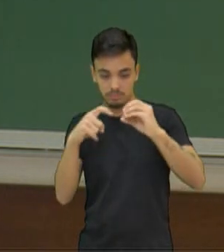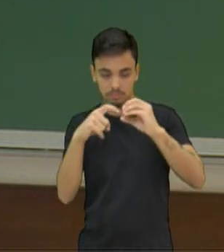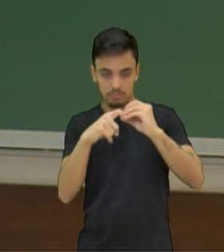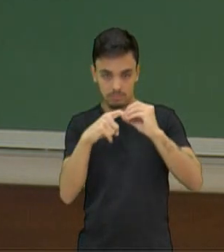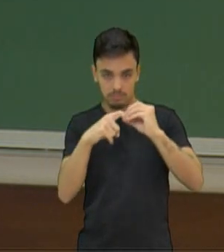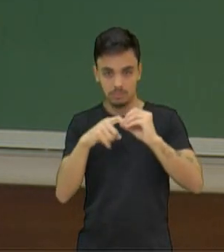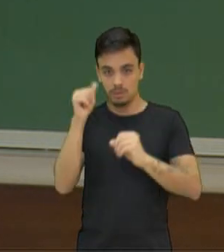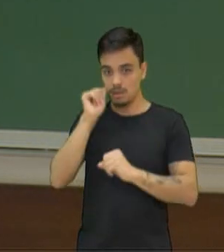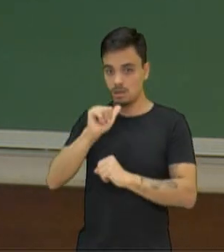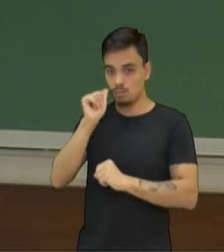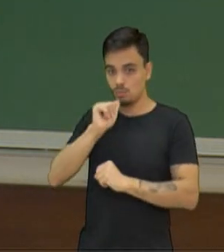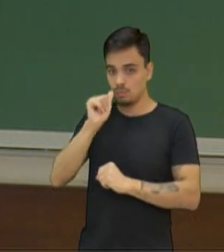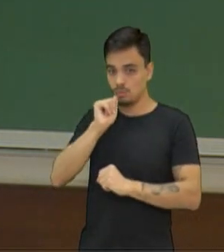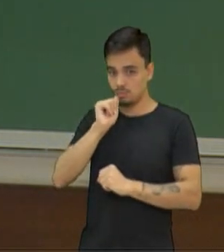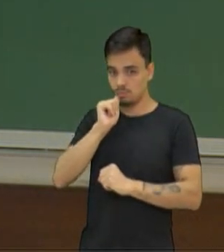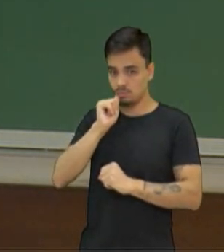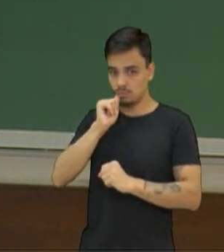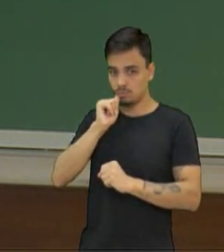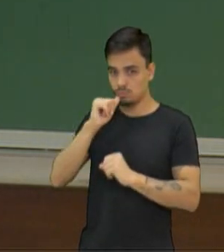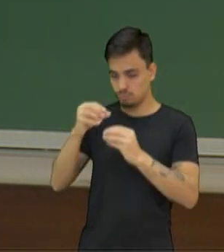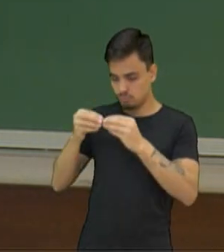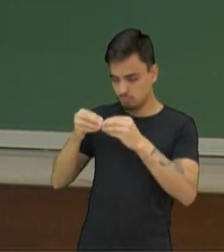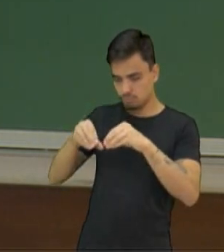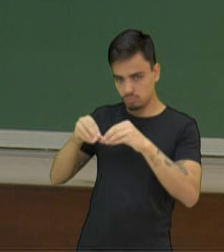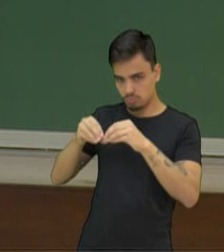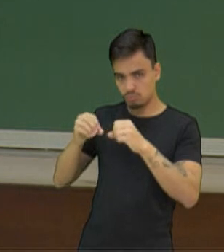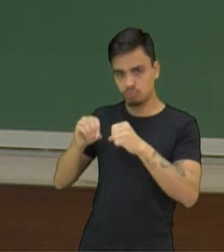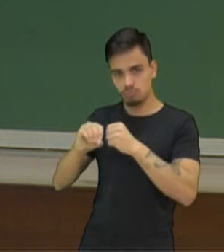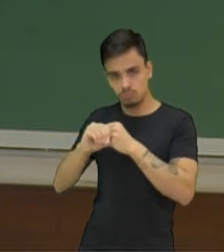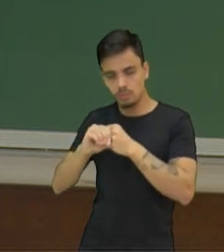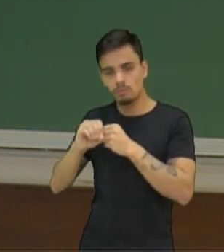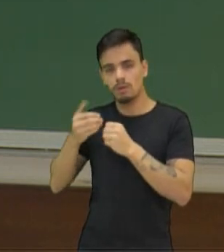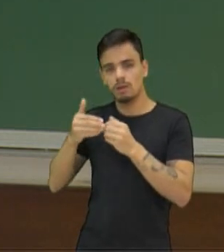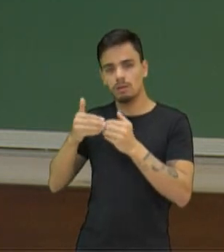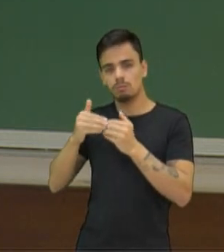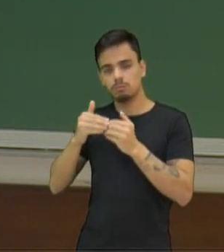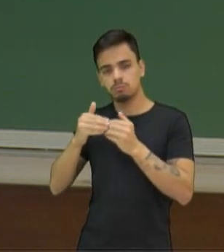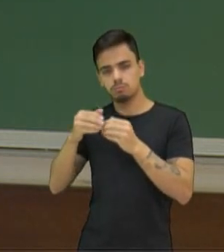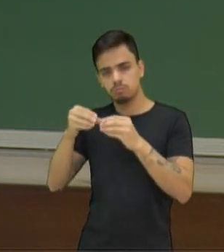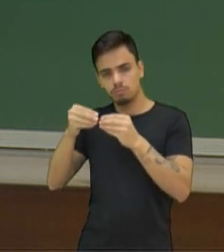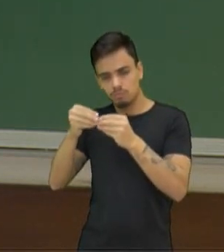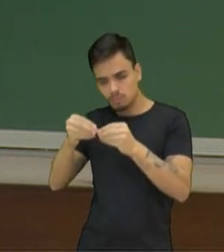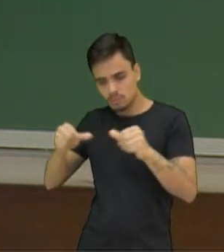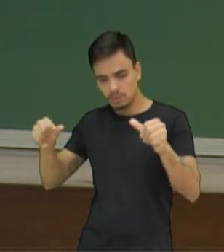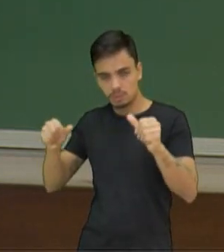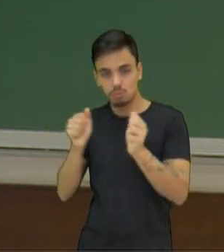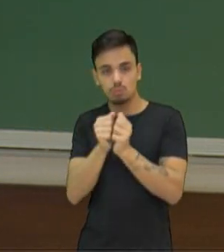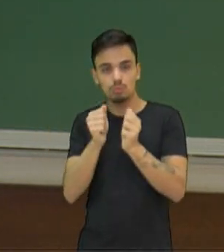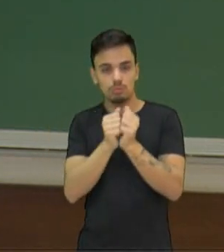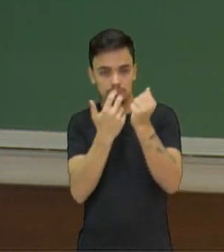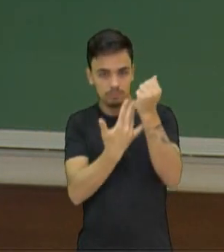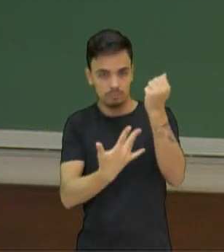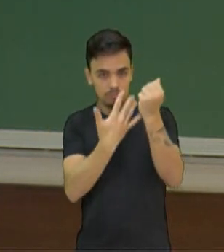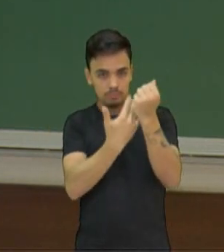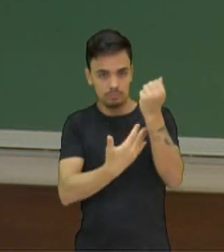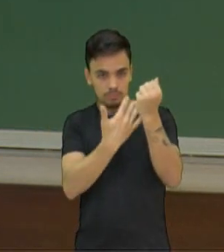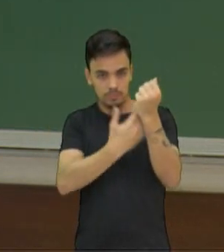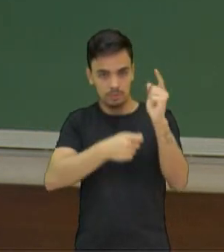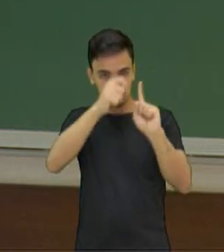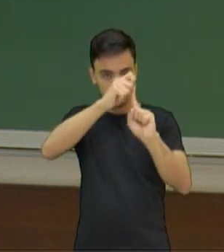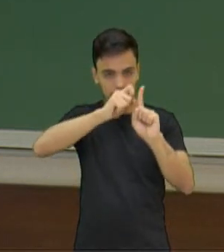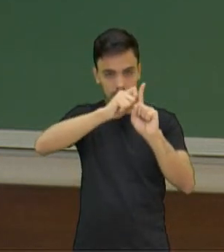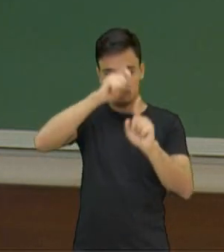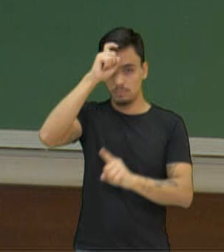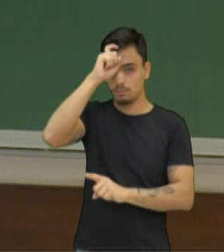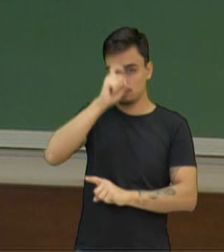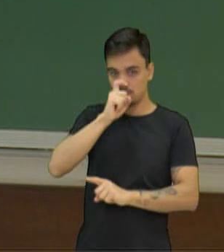mulher simplesmente, esse óvulo vai morrer, vai ser liberado, junto com sangue durante a menstruação. Fechou